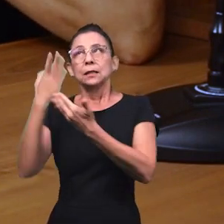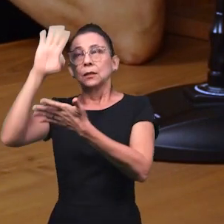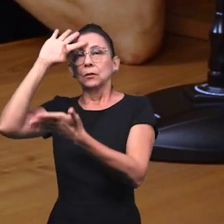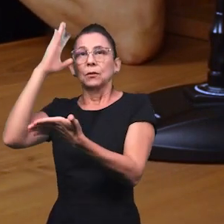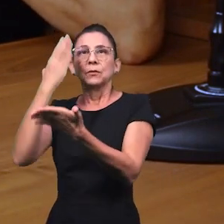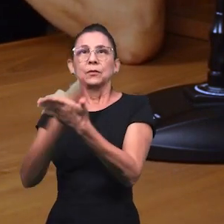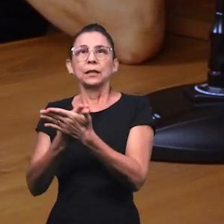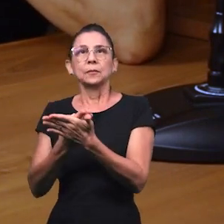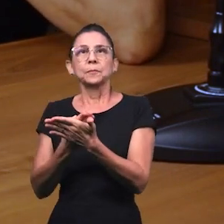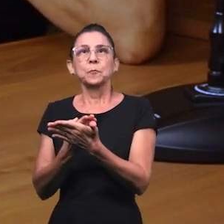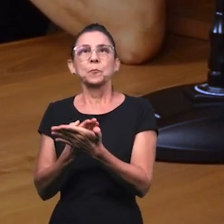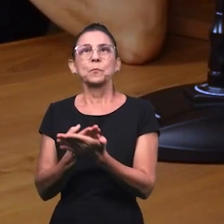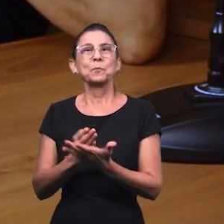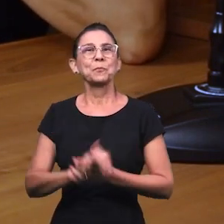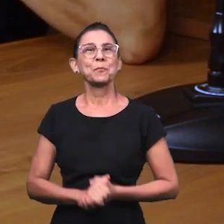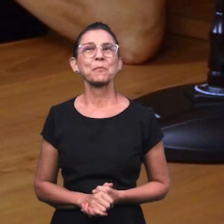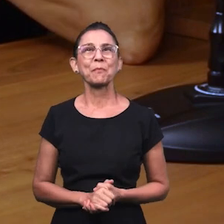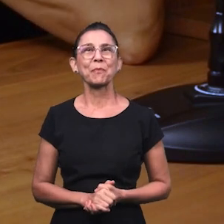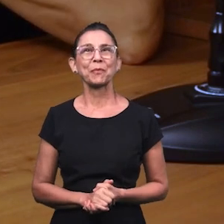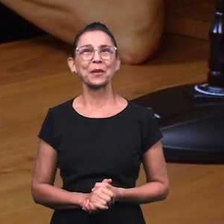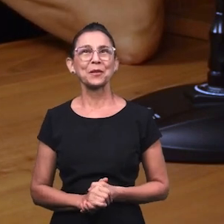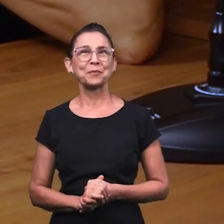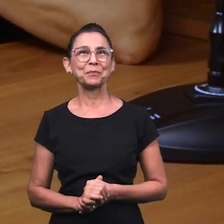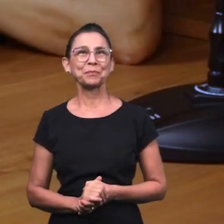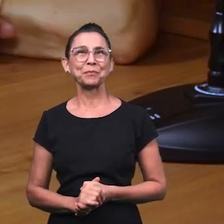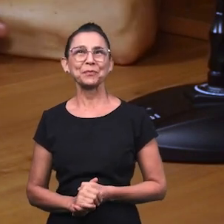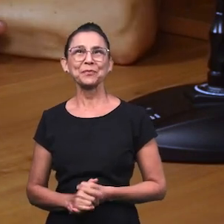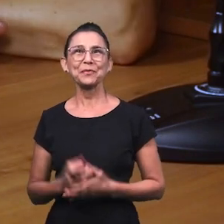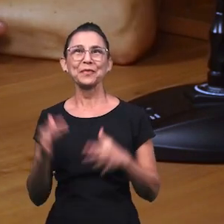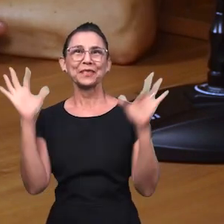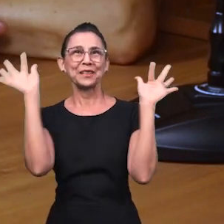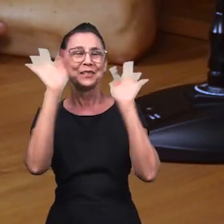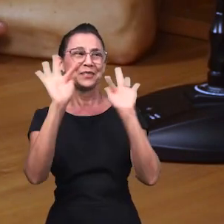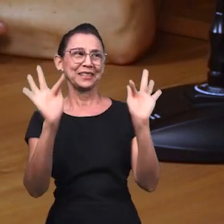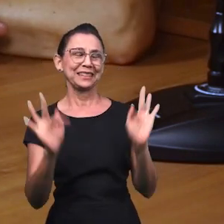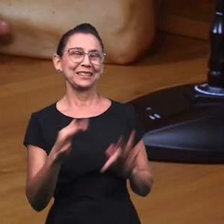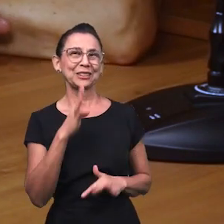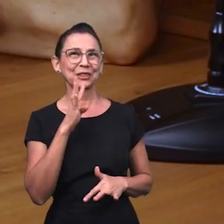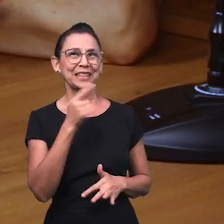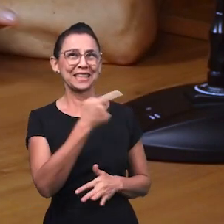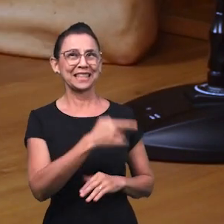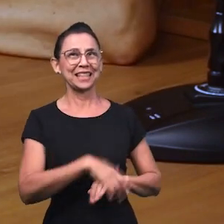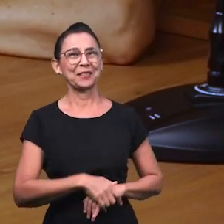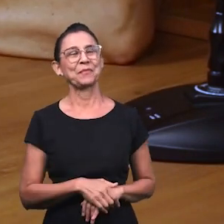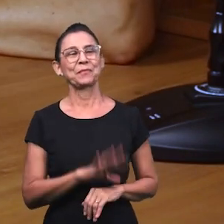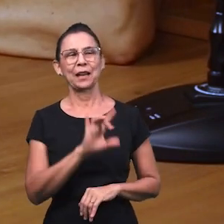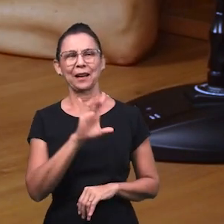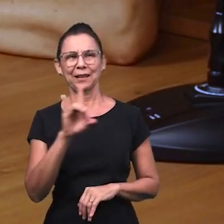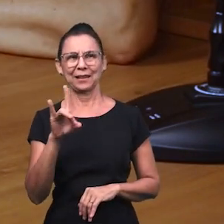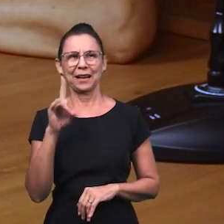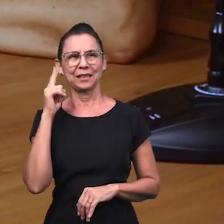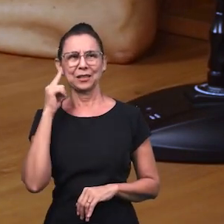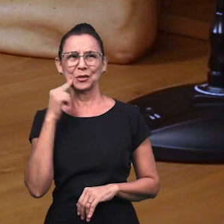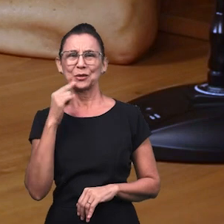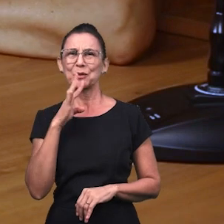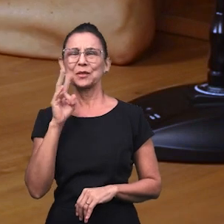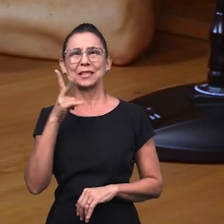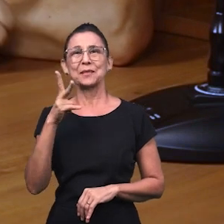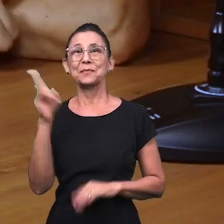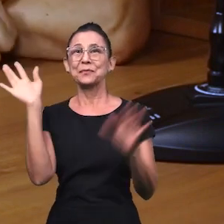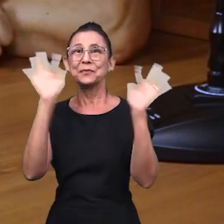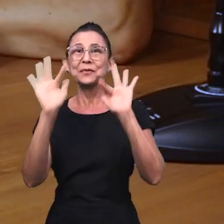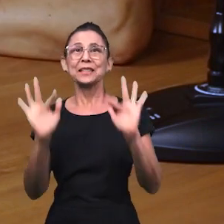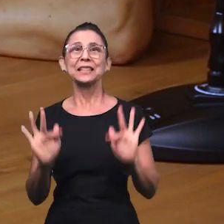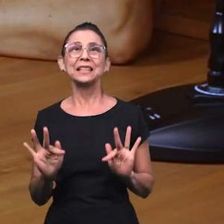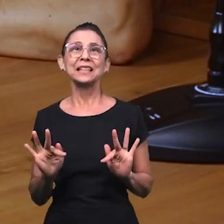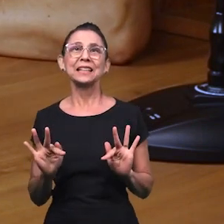nossa vida ao Senhor e confiar no Senhor. E eu fiquei tão feliz de conhecer o Carlos. Cada irmão surdo que eu conheço, eu sempre fico muito